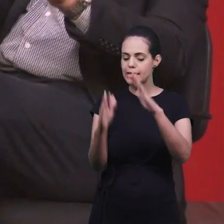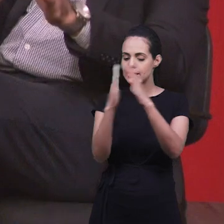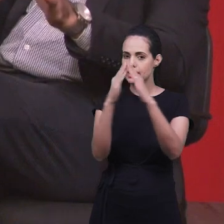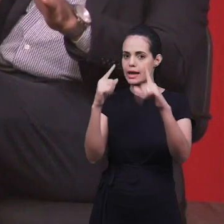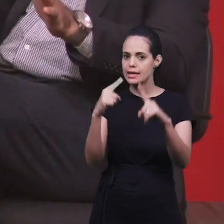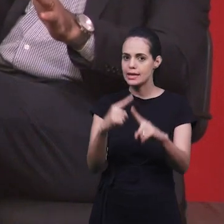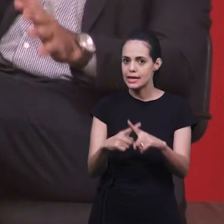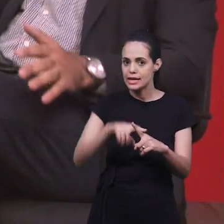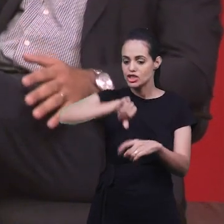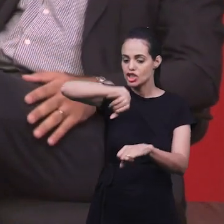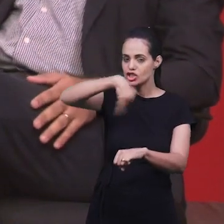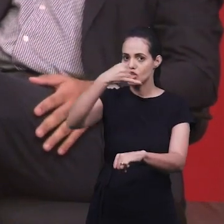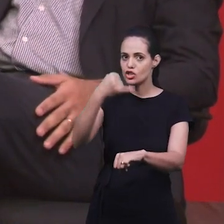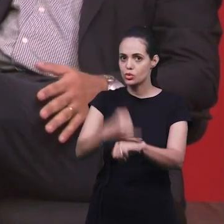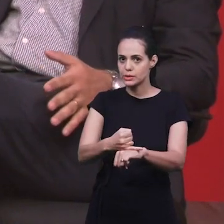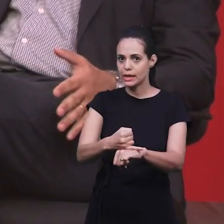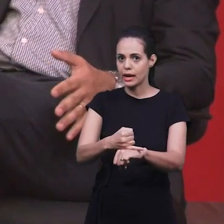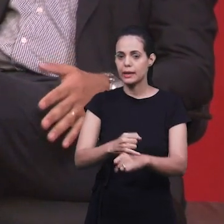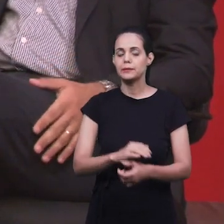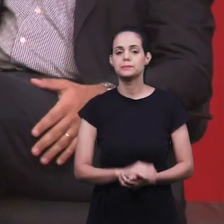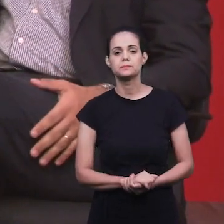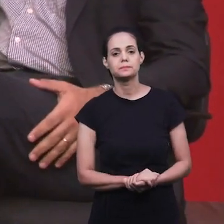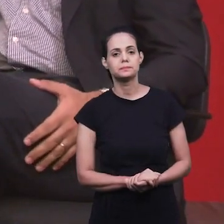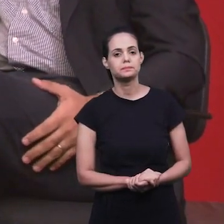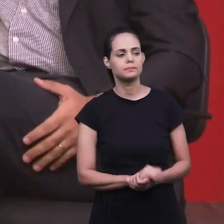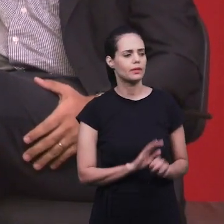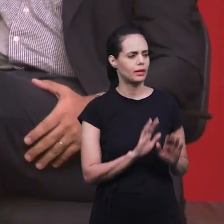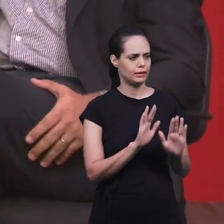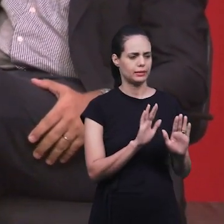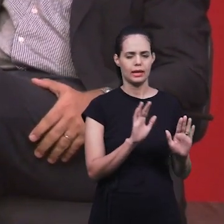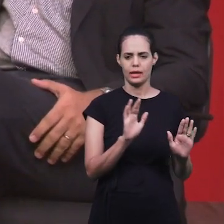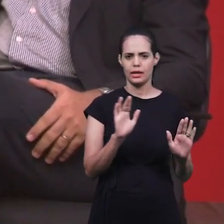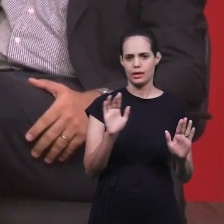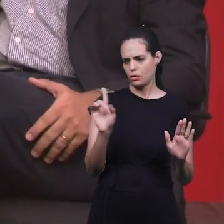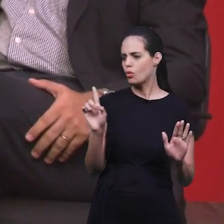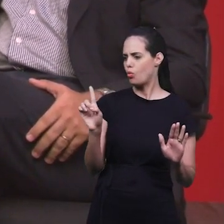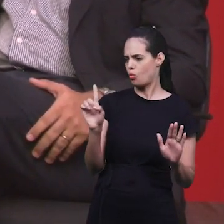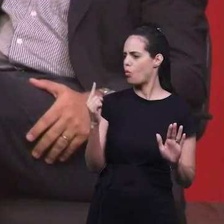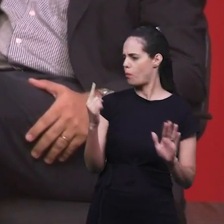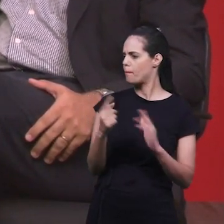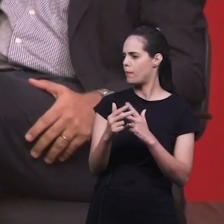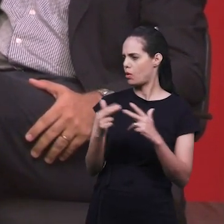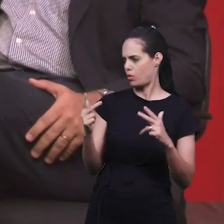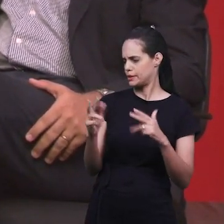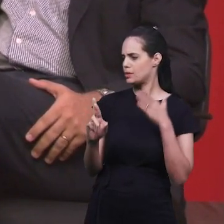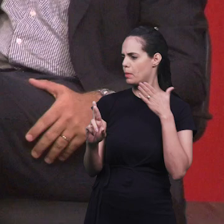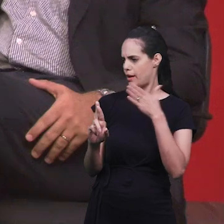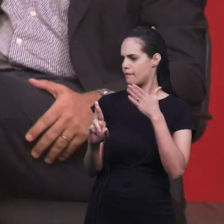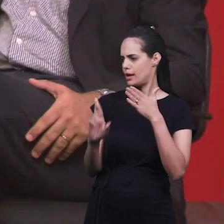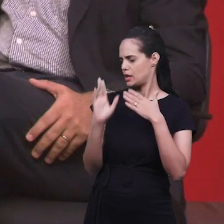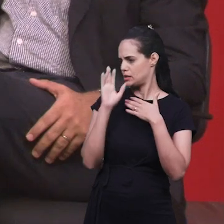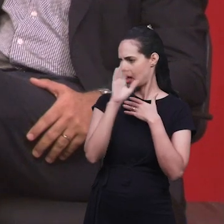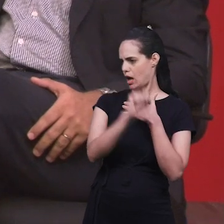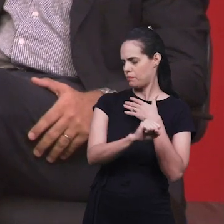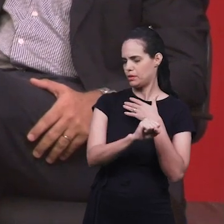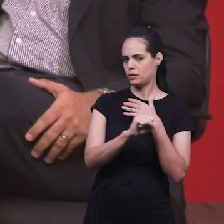Jerusalém. Professor e aqui, Vinícius. Sim, por favor. É só uma inferência rápida